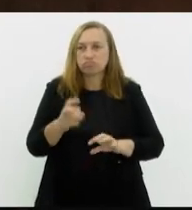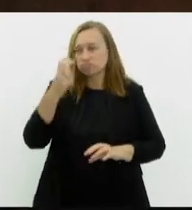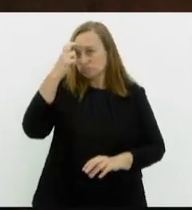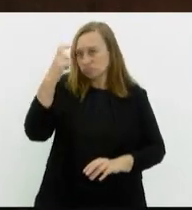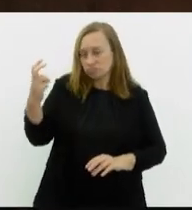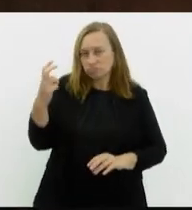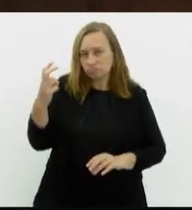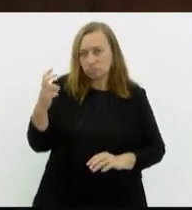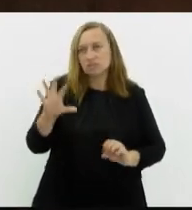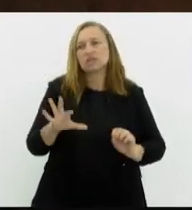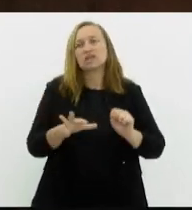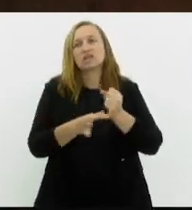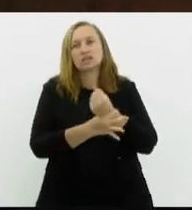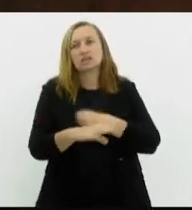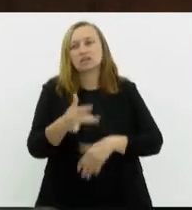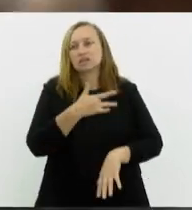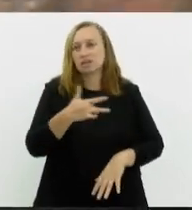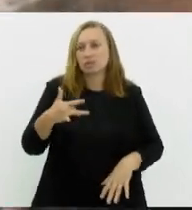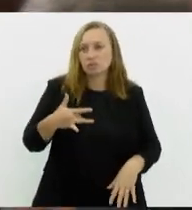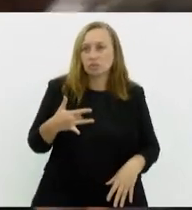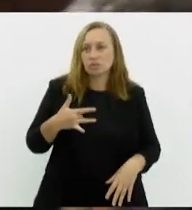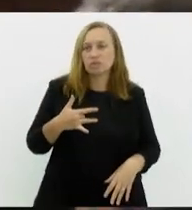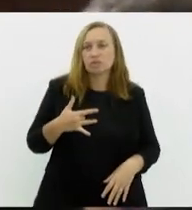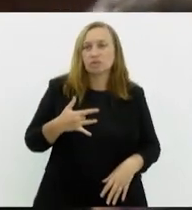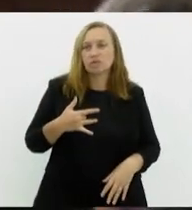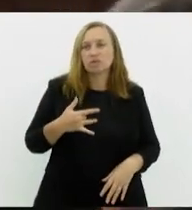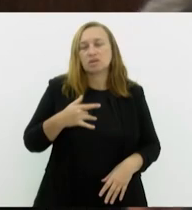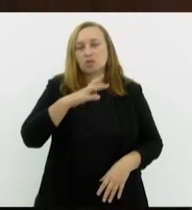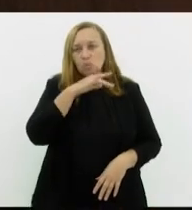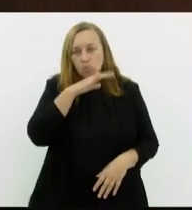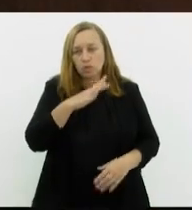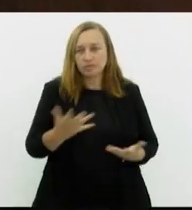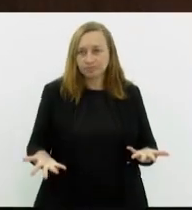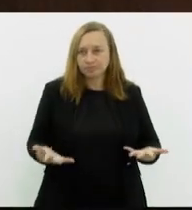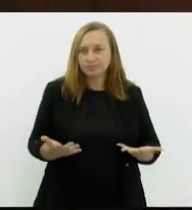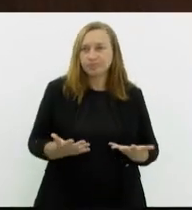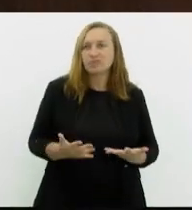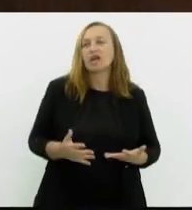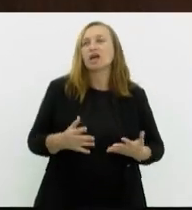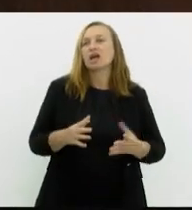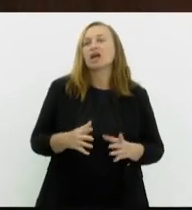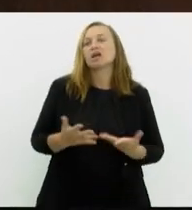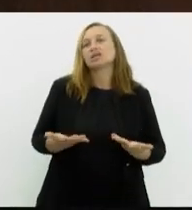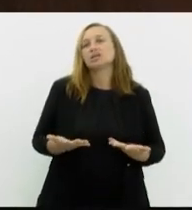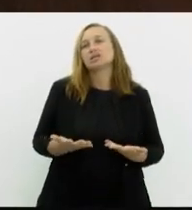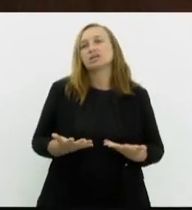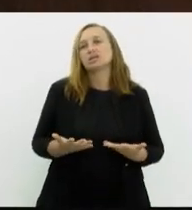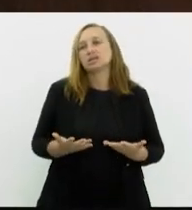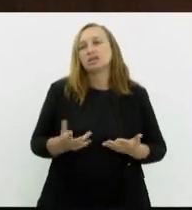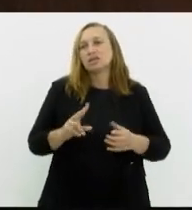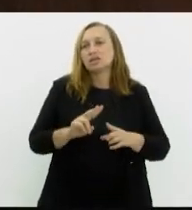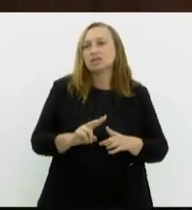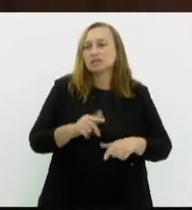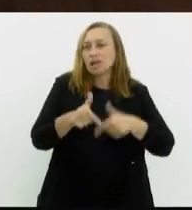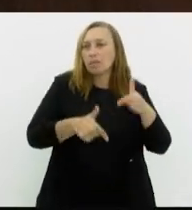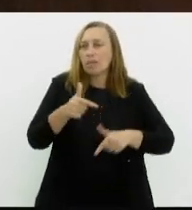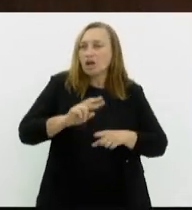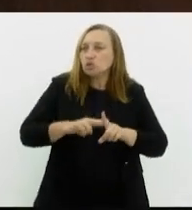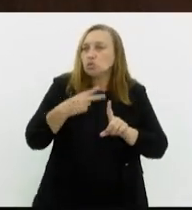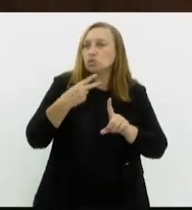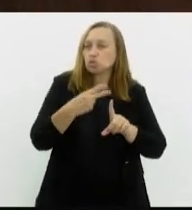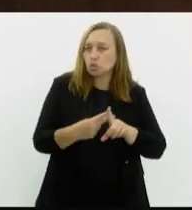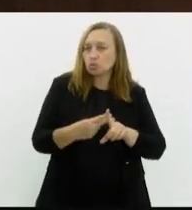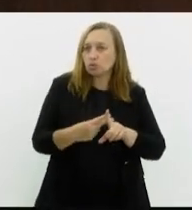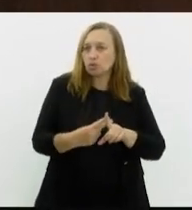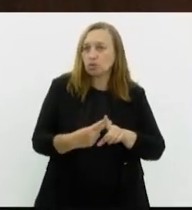a garantia à saúde são extremamente precarizados. Essa jornada múltipla, né, que compreende